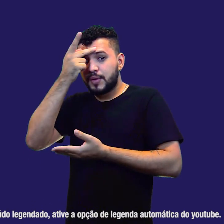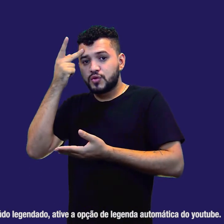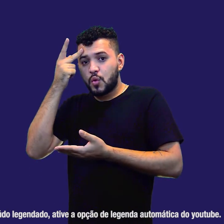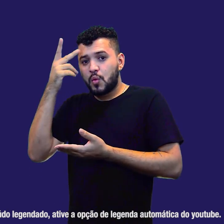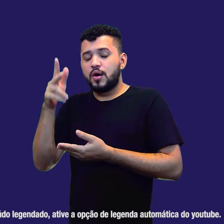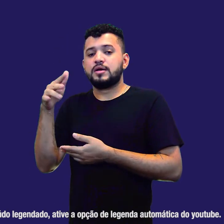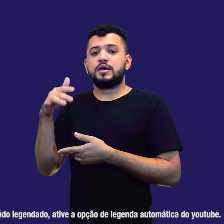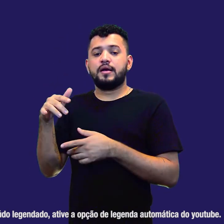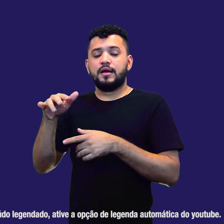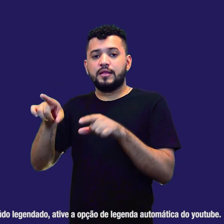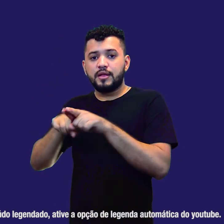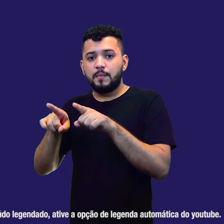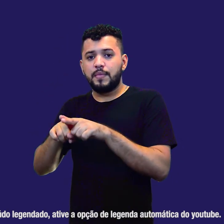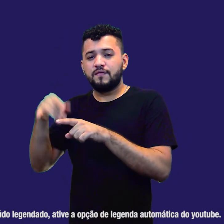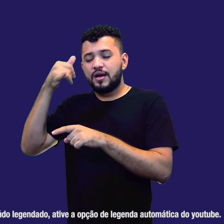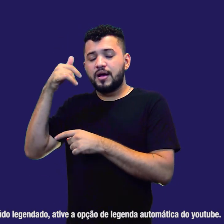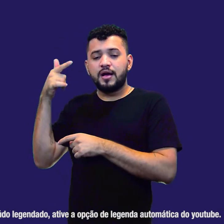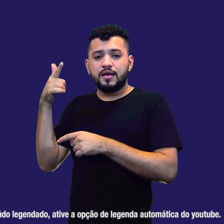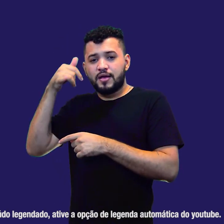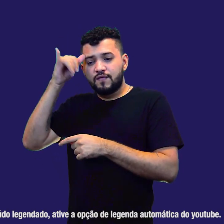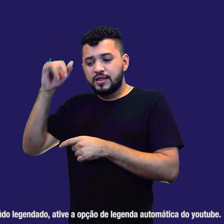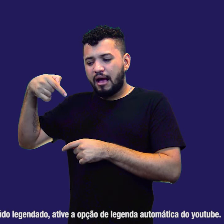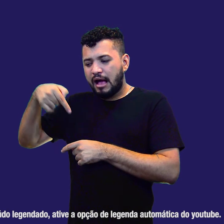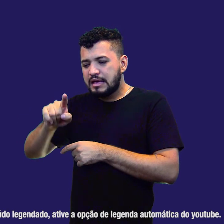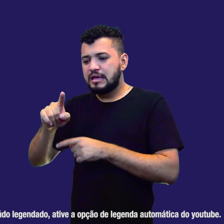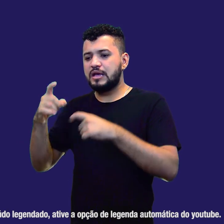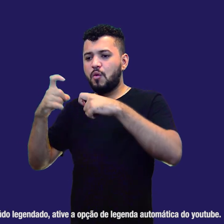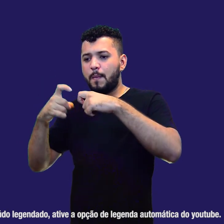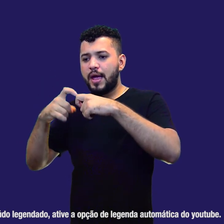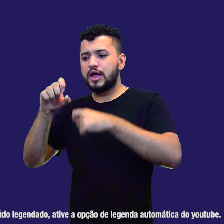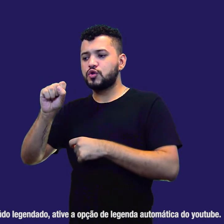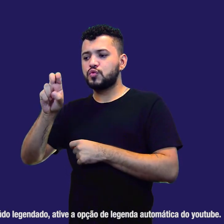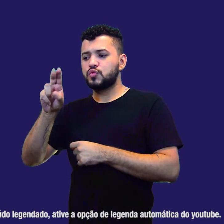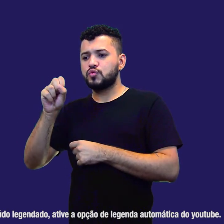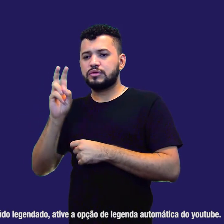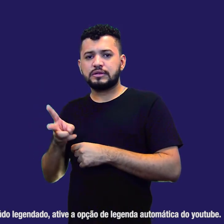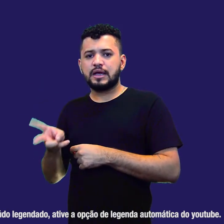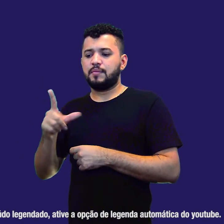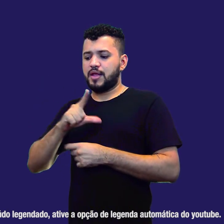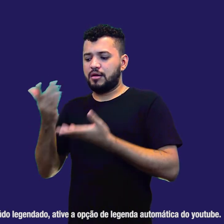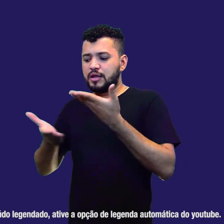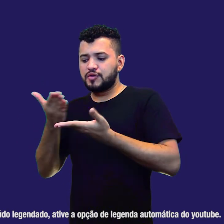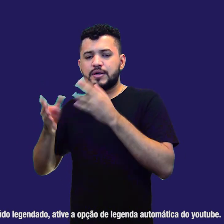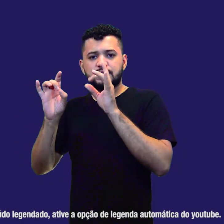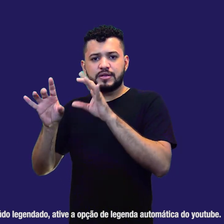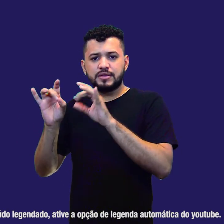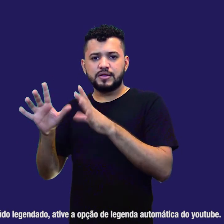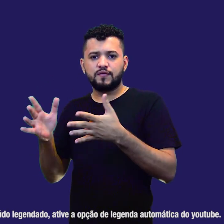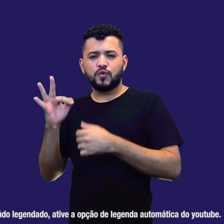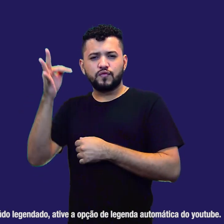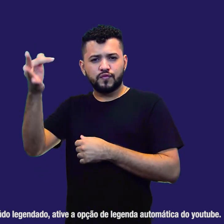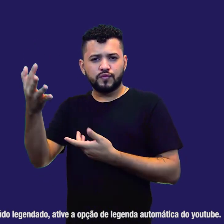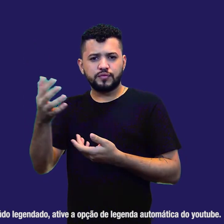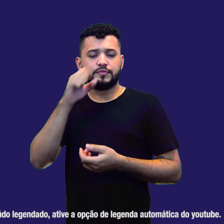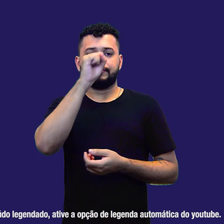menos do SUS, vai demandar menos de um tratamento especializado, específico no futuro, né? Exatamente, a